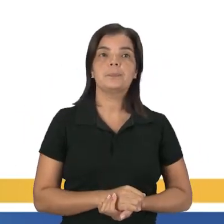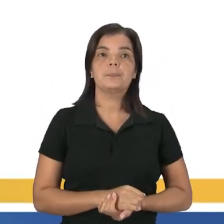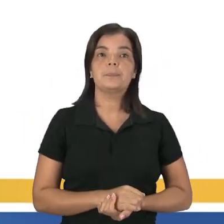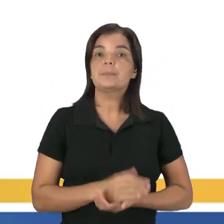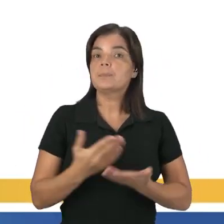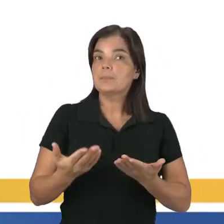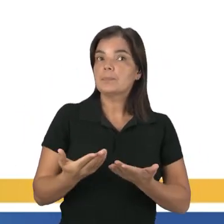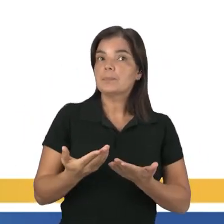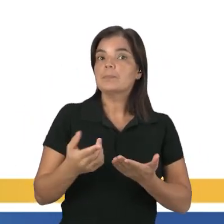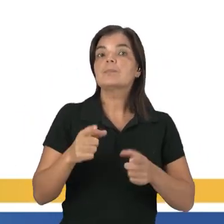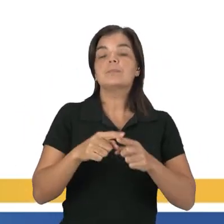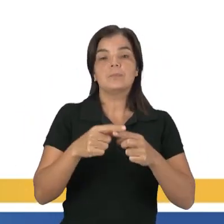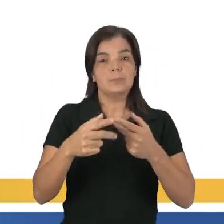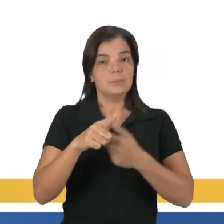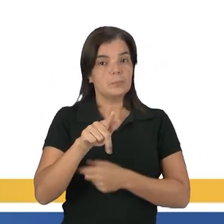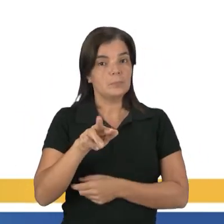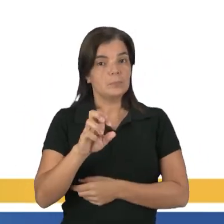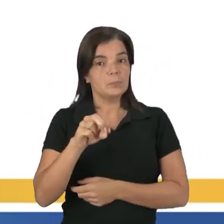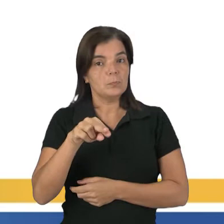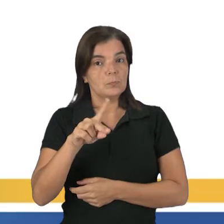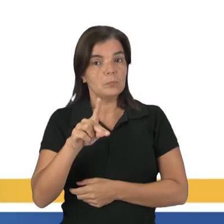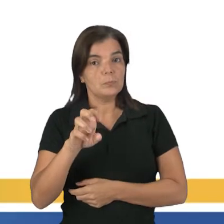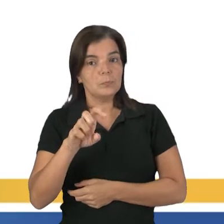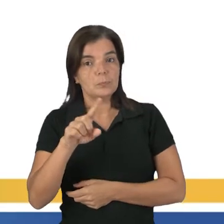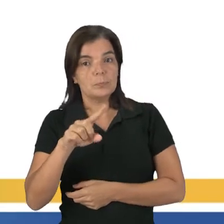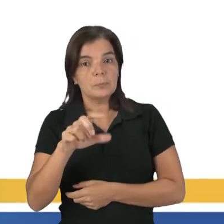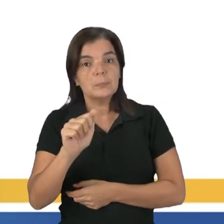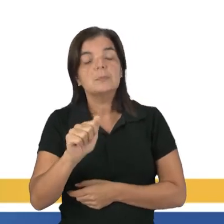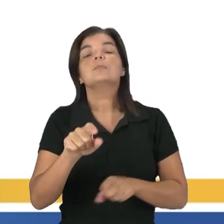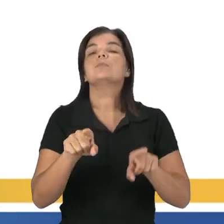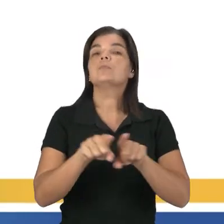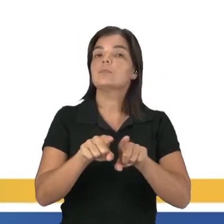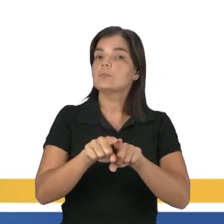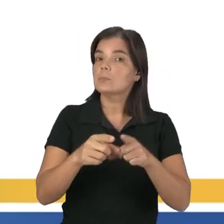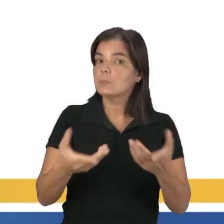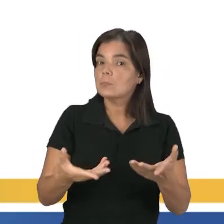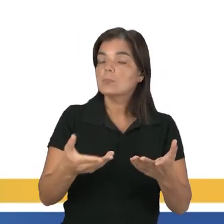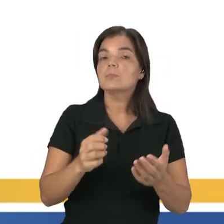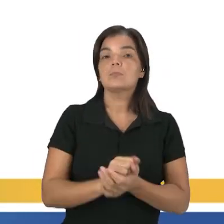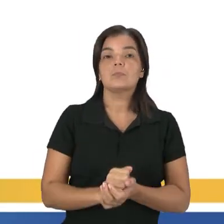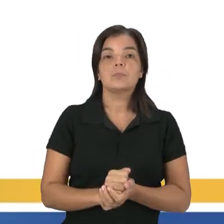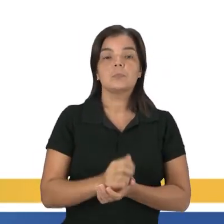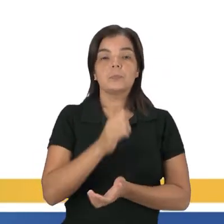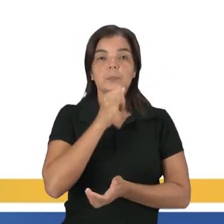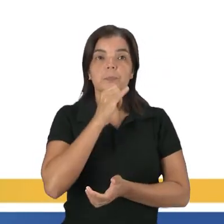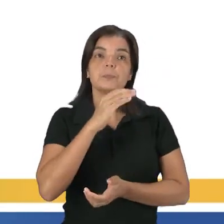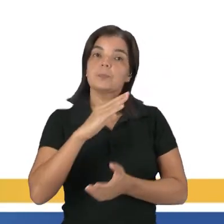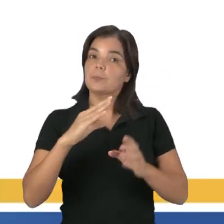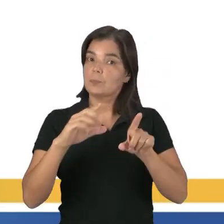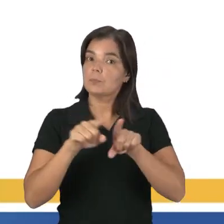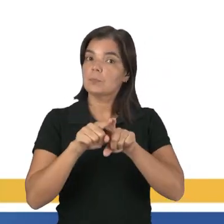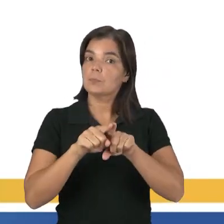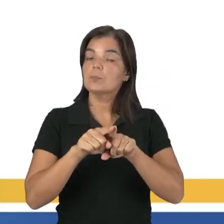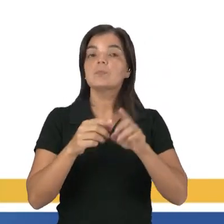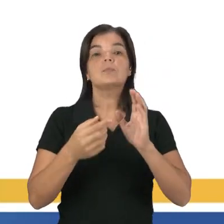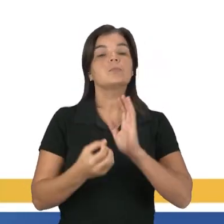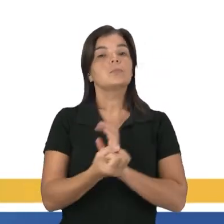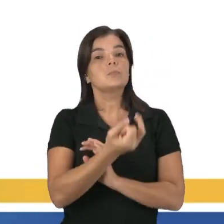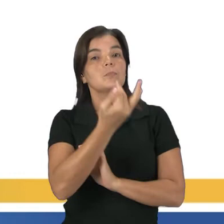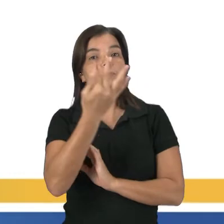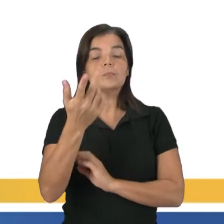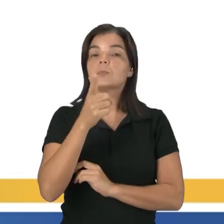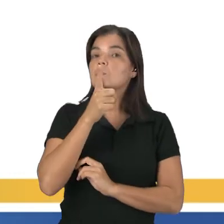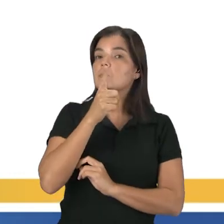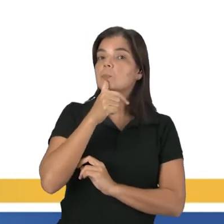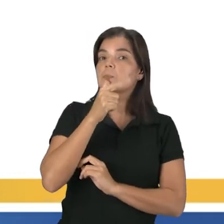recipiente. Novamente, grandeza, pessoal, é uma grandeza, no caso a capacidade, que estima a quantidade